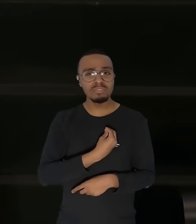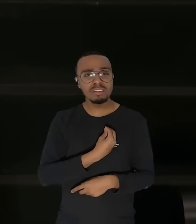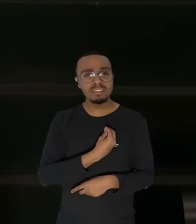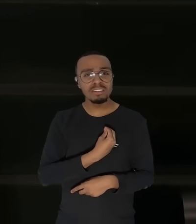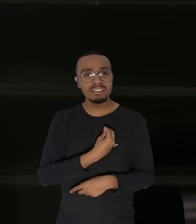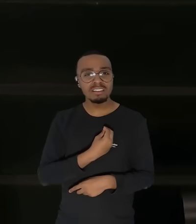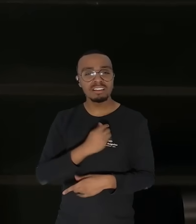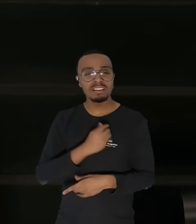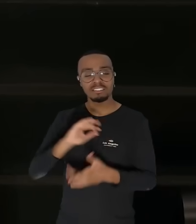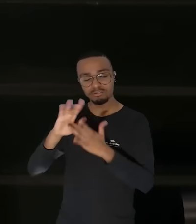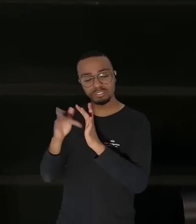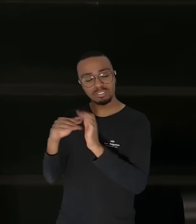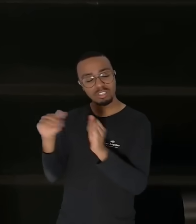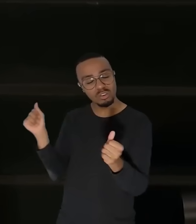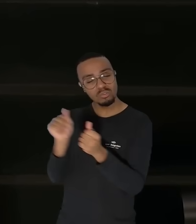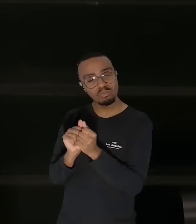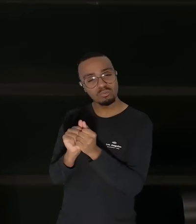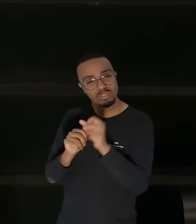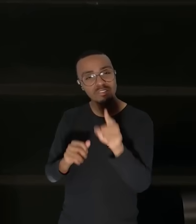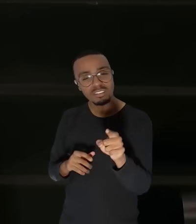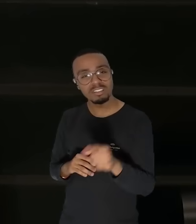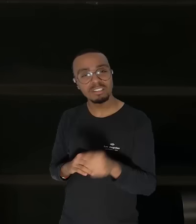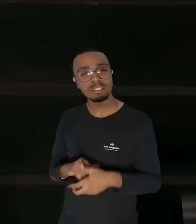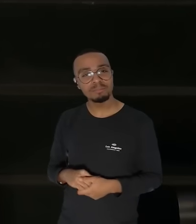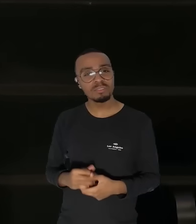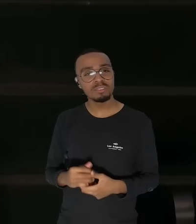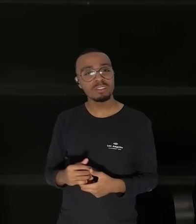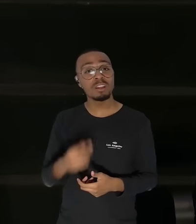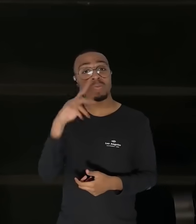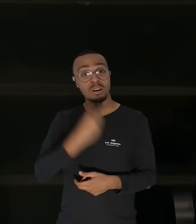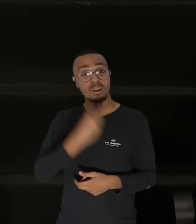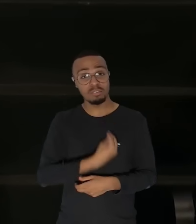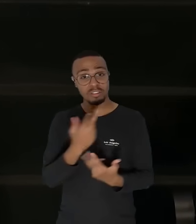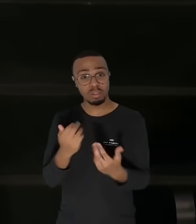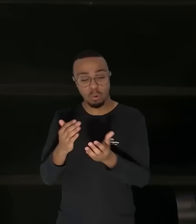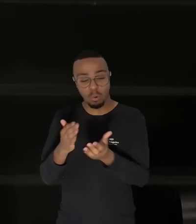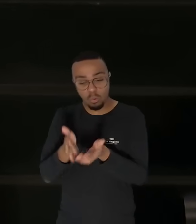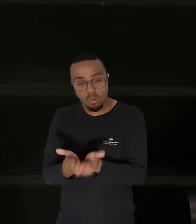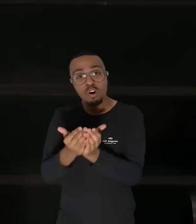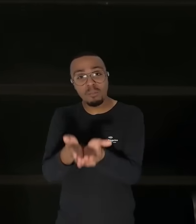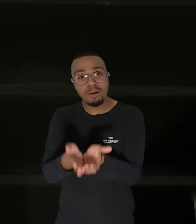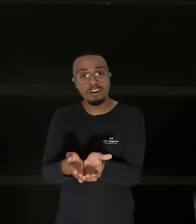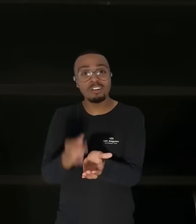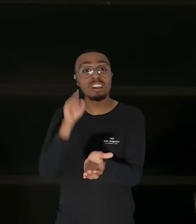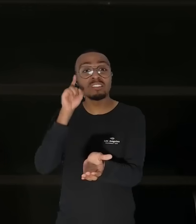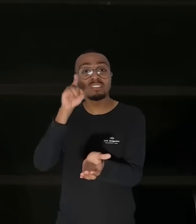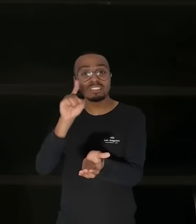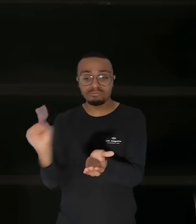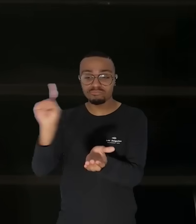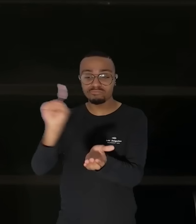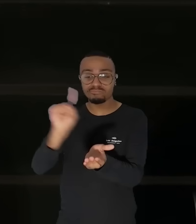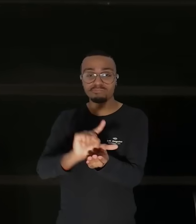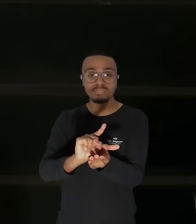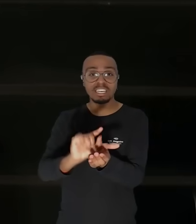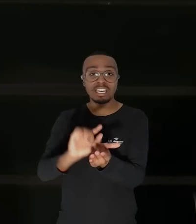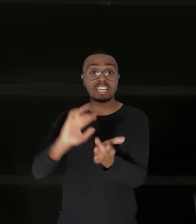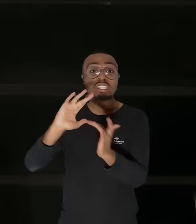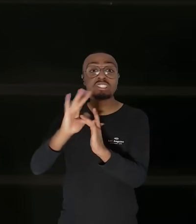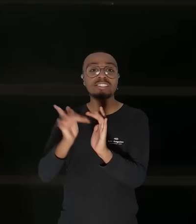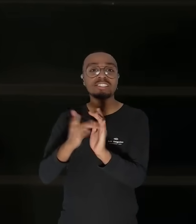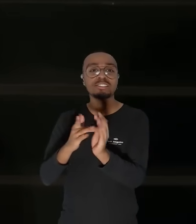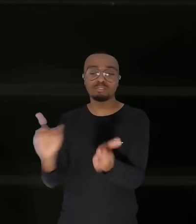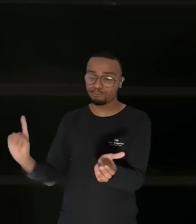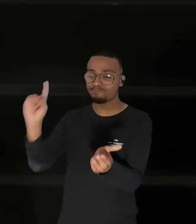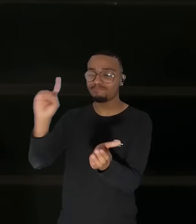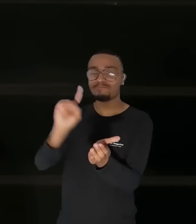porque você está numa tempestade. Ele continua aí. Muita gente pulou do seu barco, muita gente